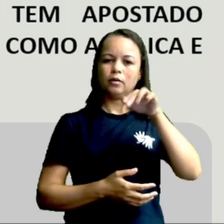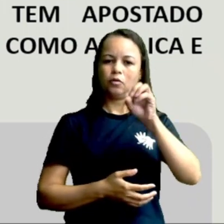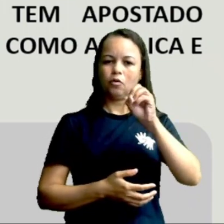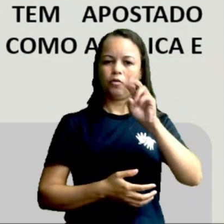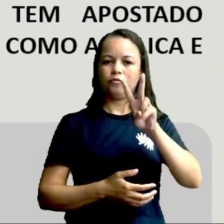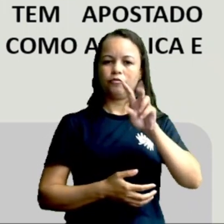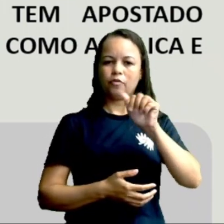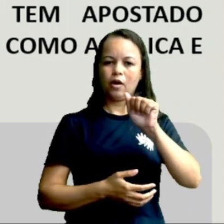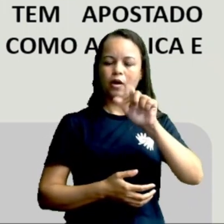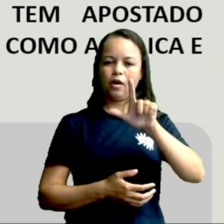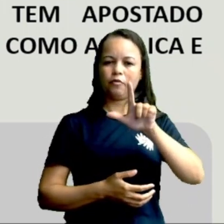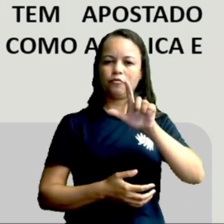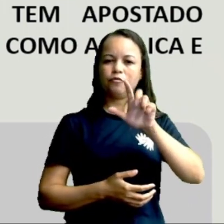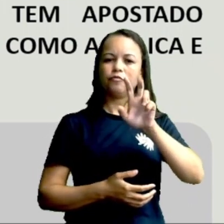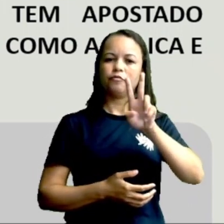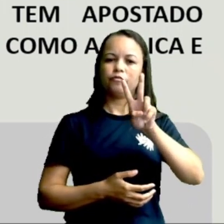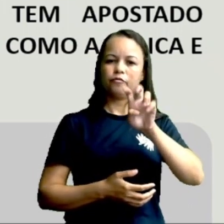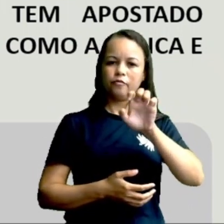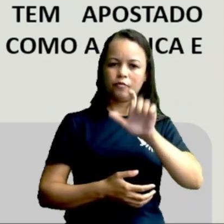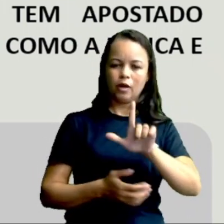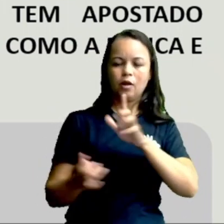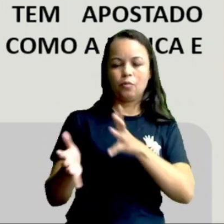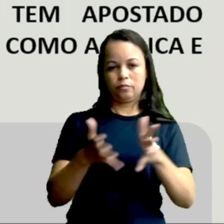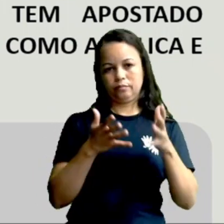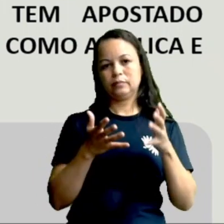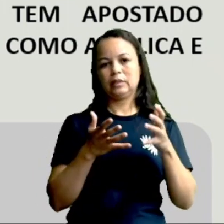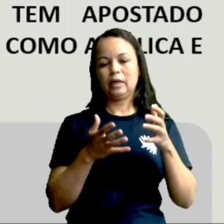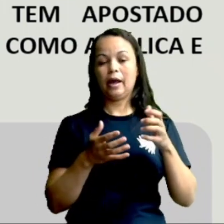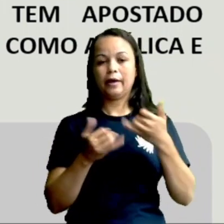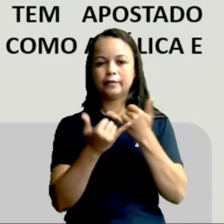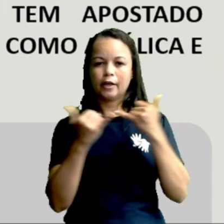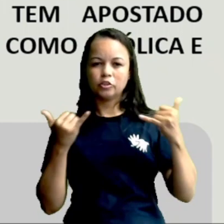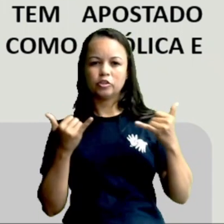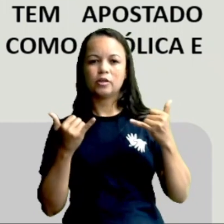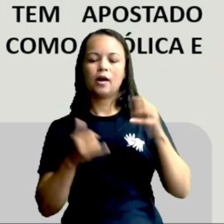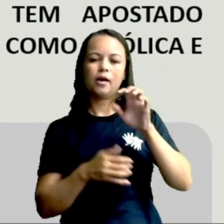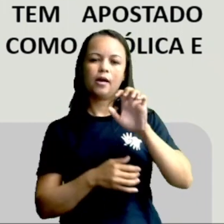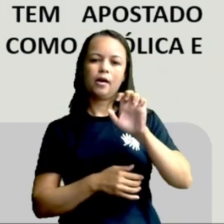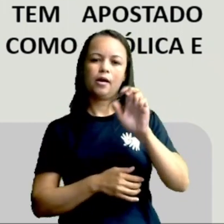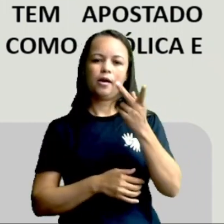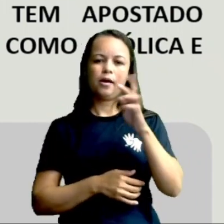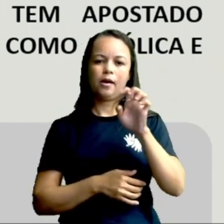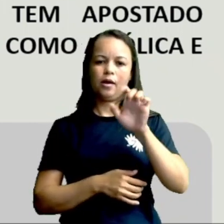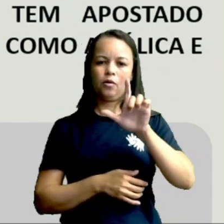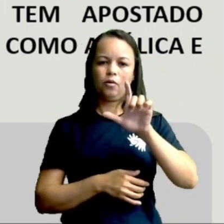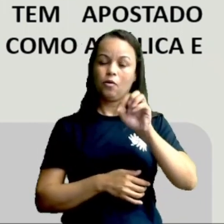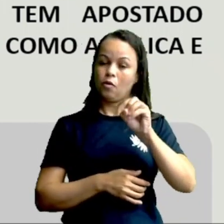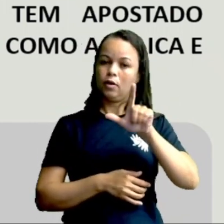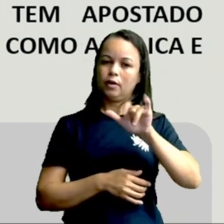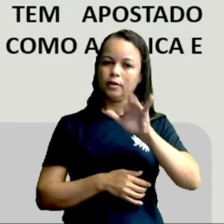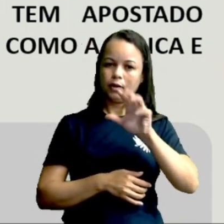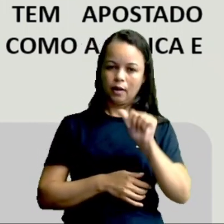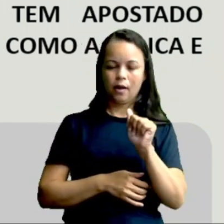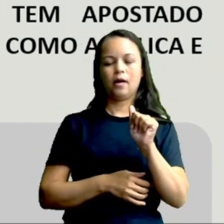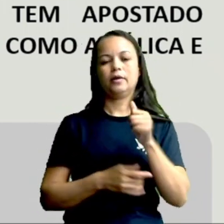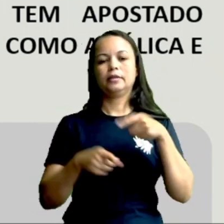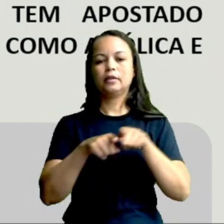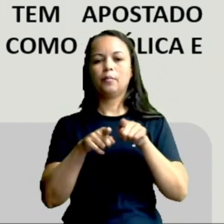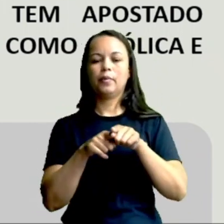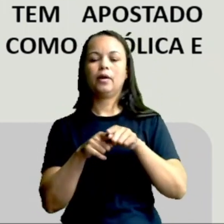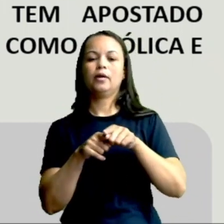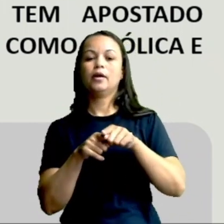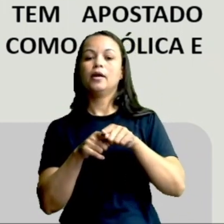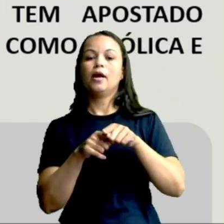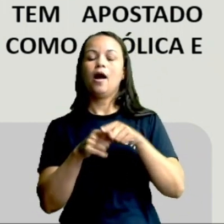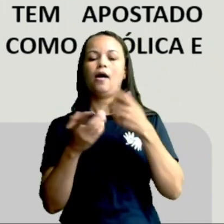e a solar, né? A energia eólica e energia solar. Energia eólica, como a gente sabe, que é a energia gerada a partir